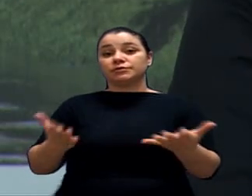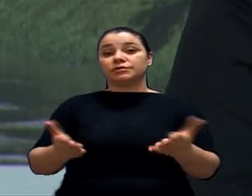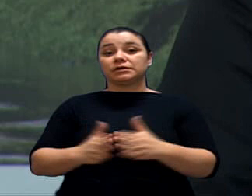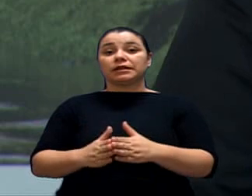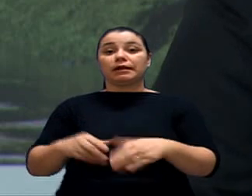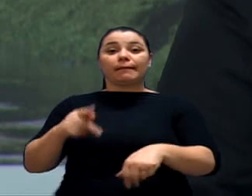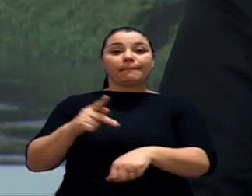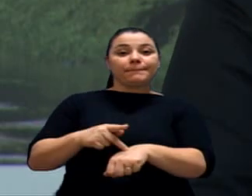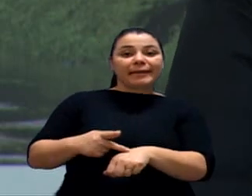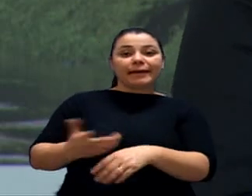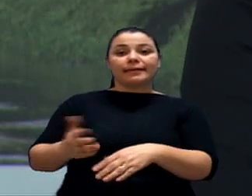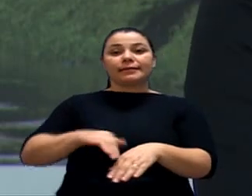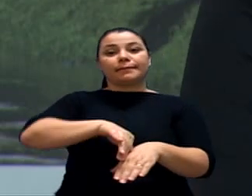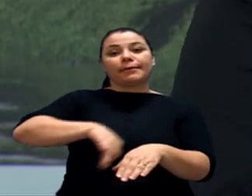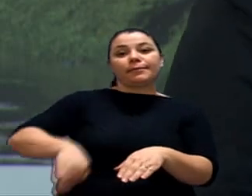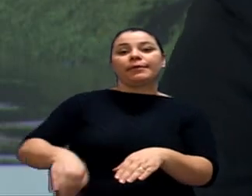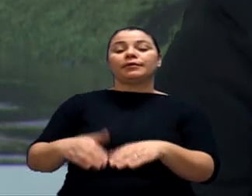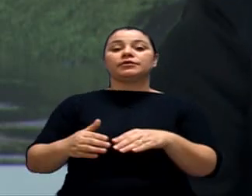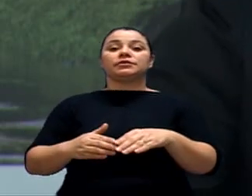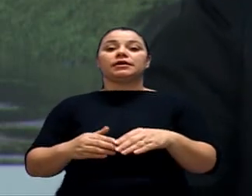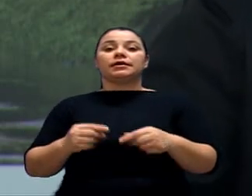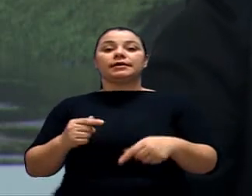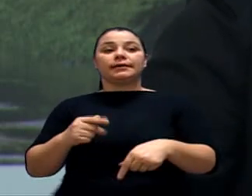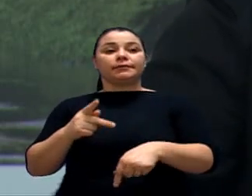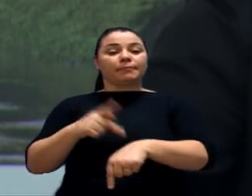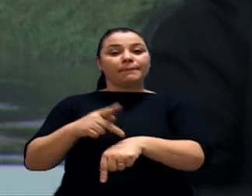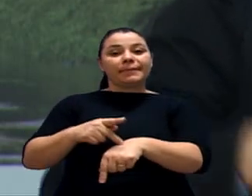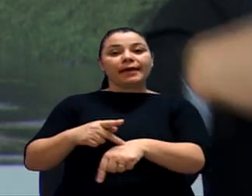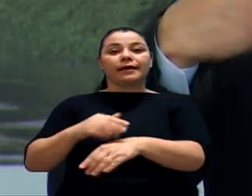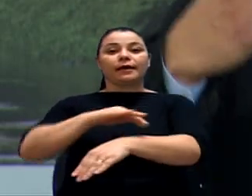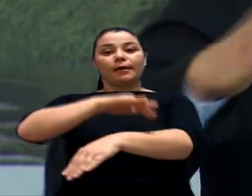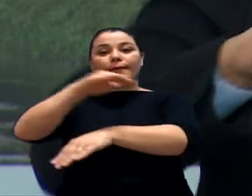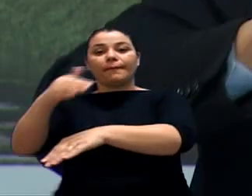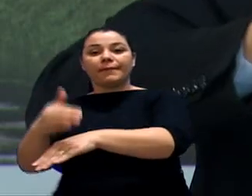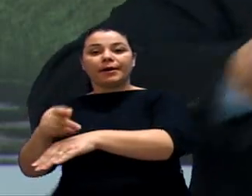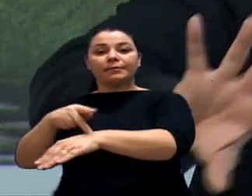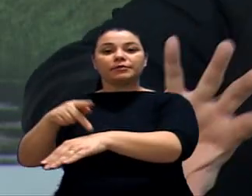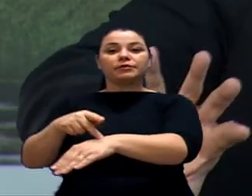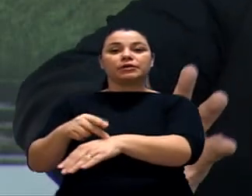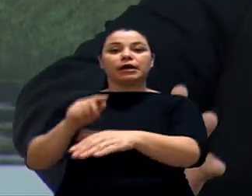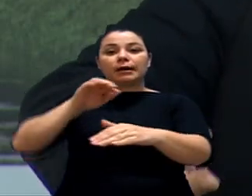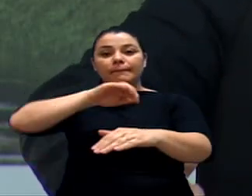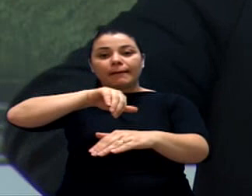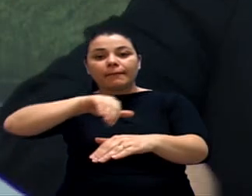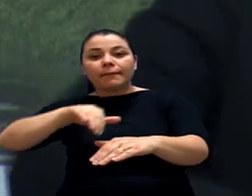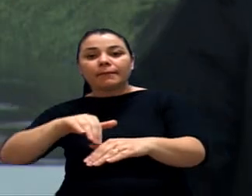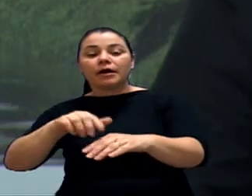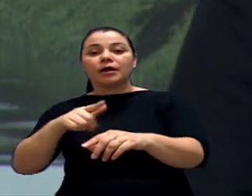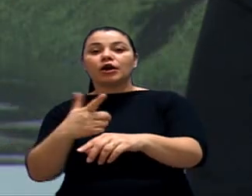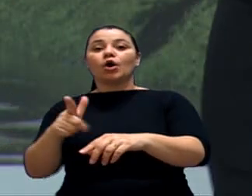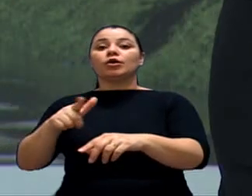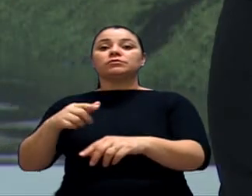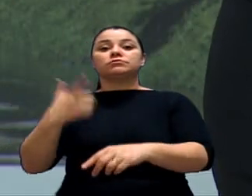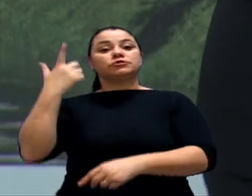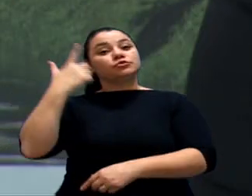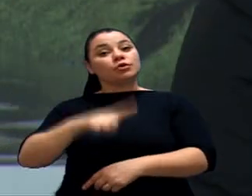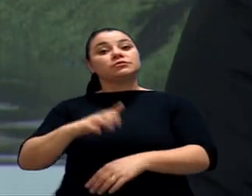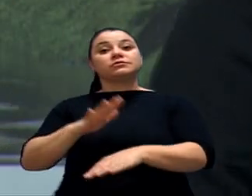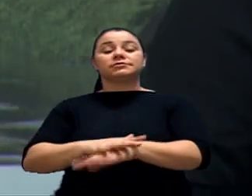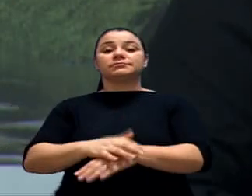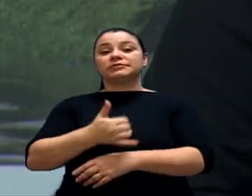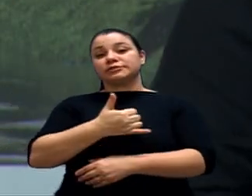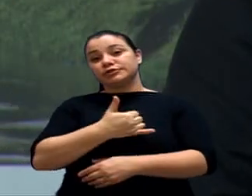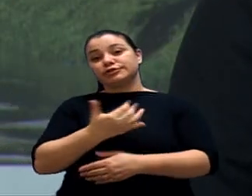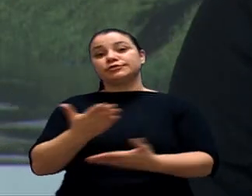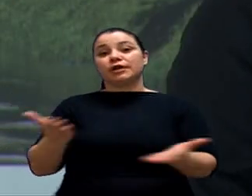uma pedra que precisa de geólogo, precisa de uma outra intervenção, conseguimos,